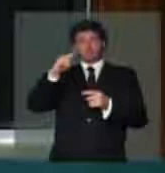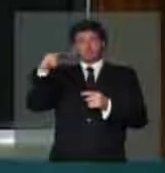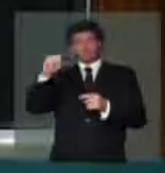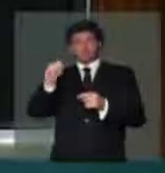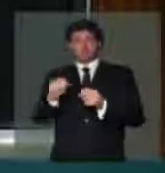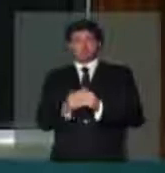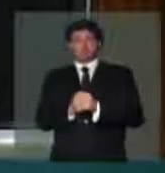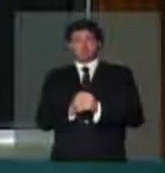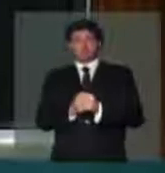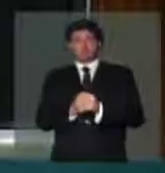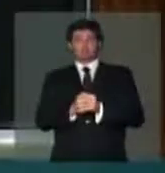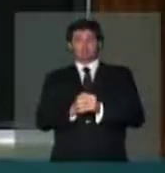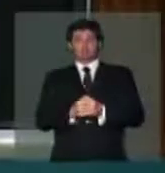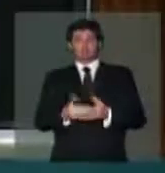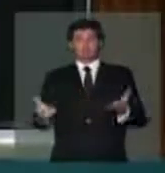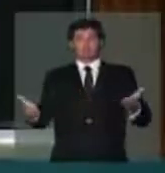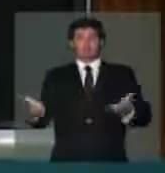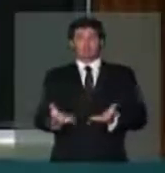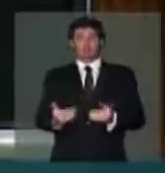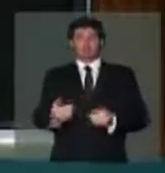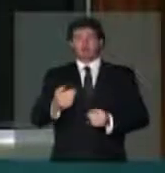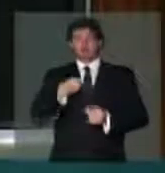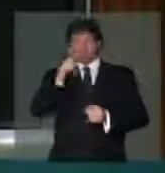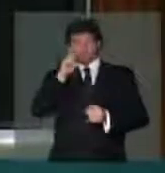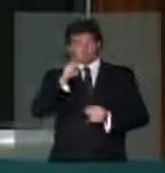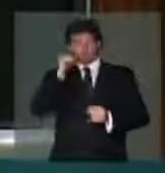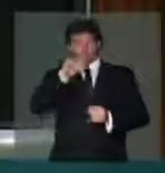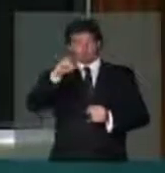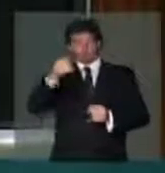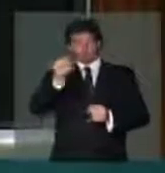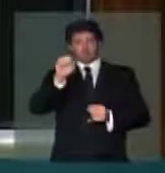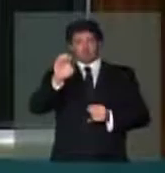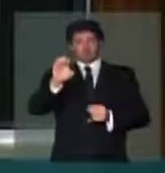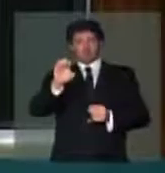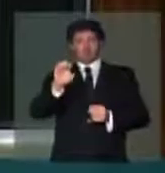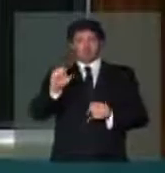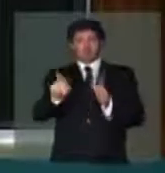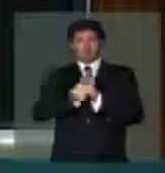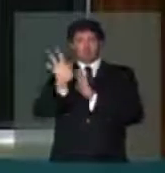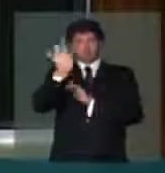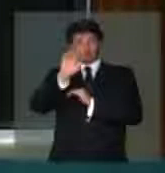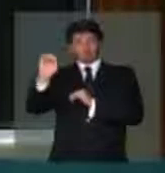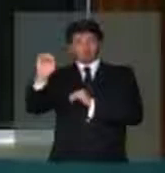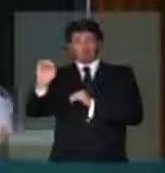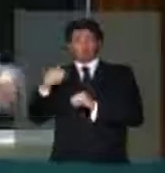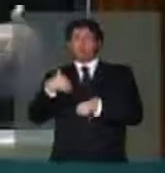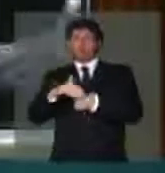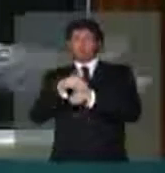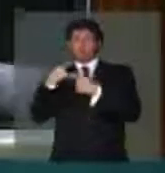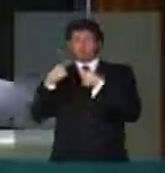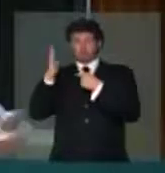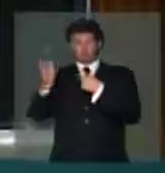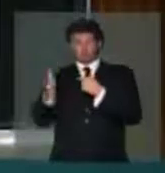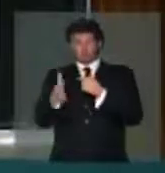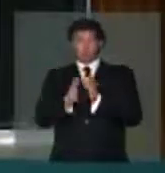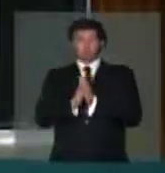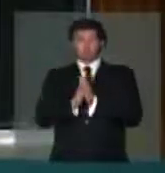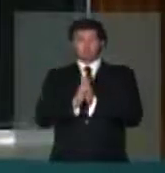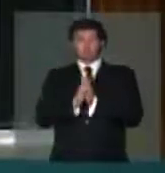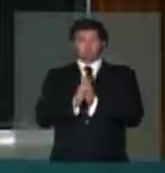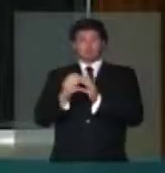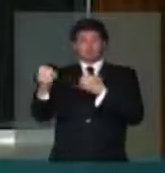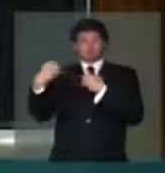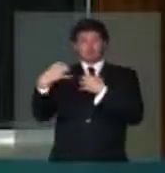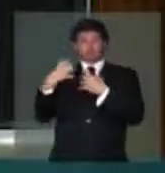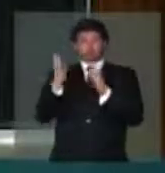Excelência. Nesse instante eu vi aqui a deputada Josi, do Tocantins, já conversei com ela, que me deu uma